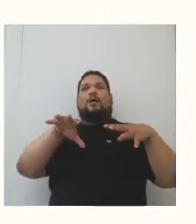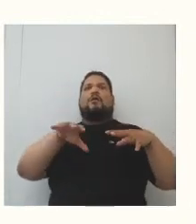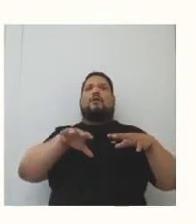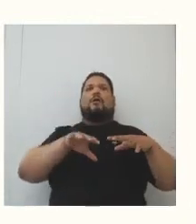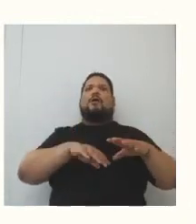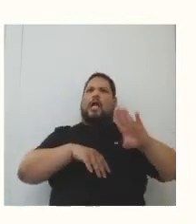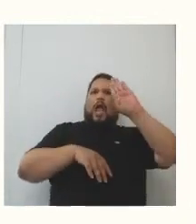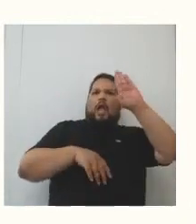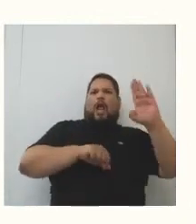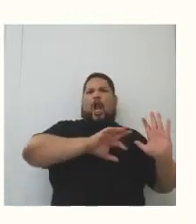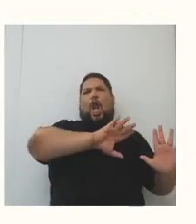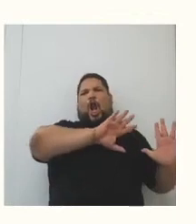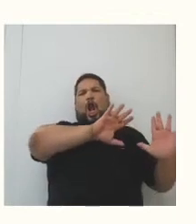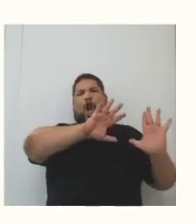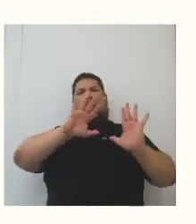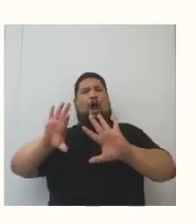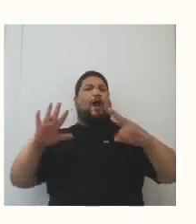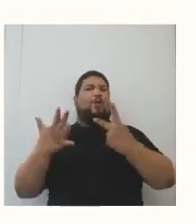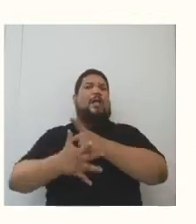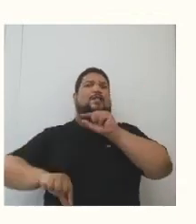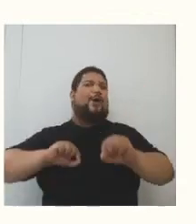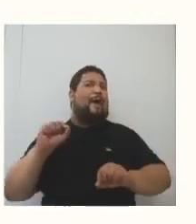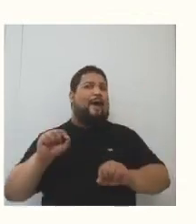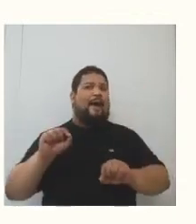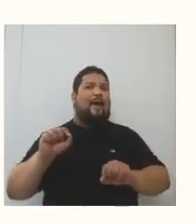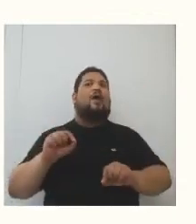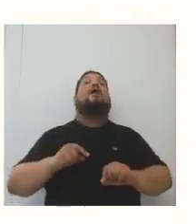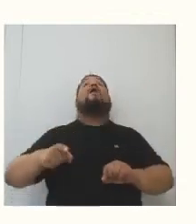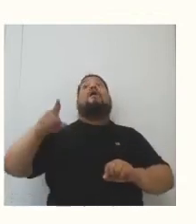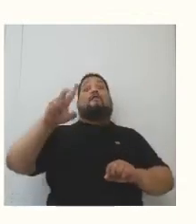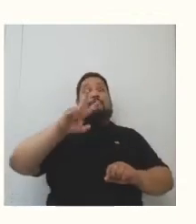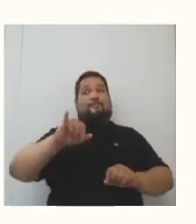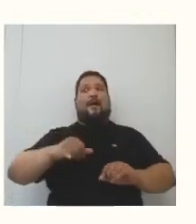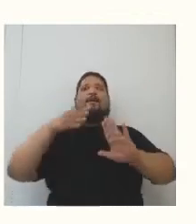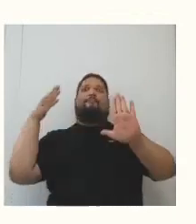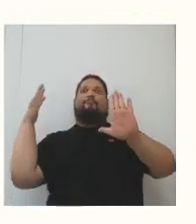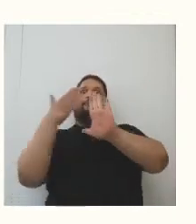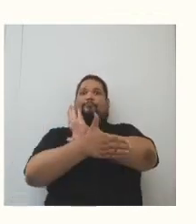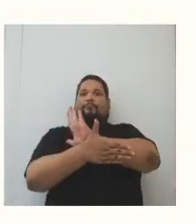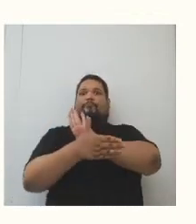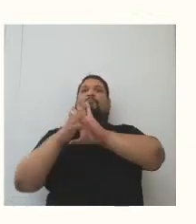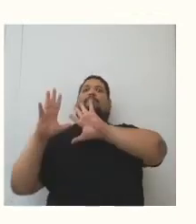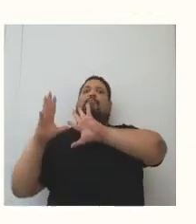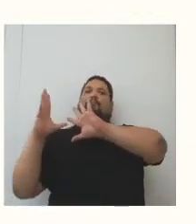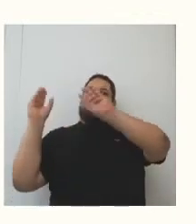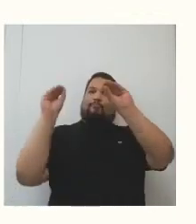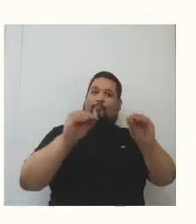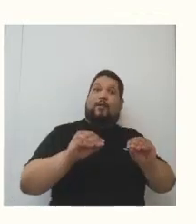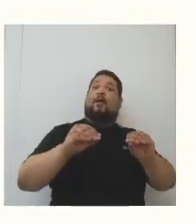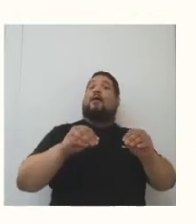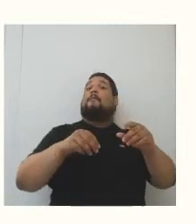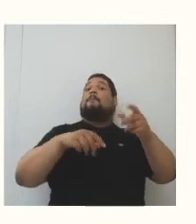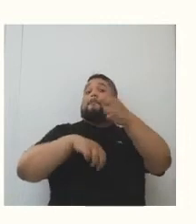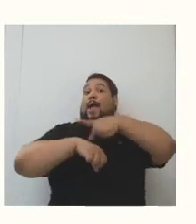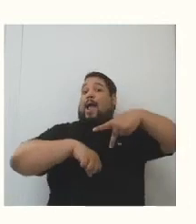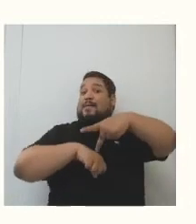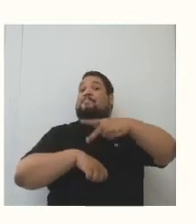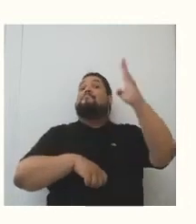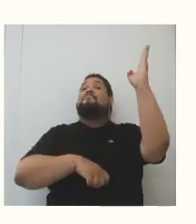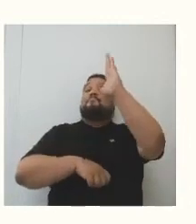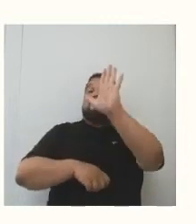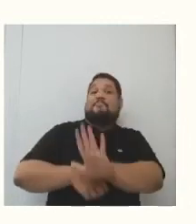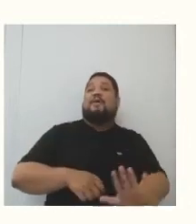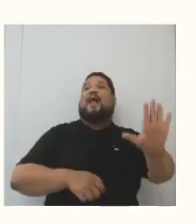tropas obedecem, o que é que acontece, pessoal? Vamos ter a fuga da família real. Para onde? Brasil.